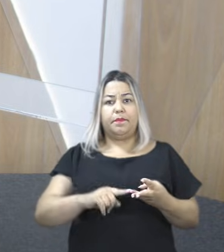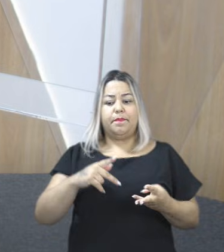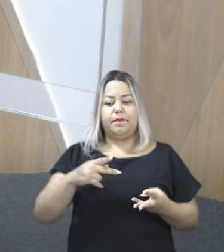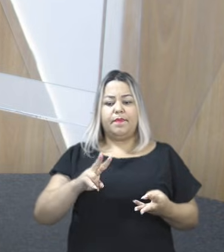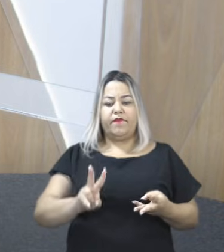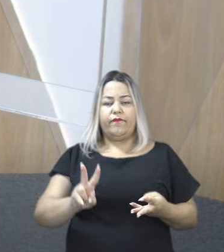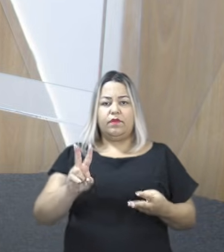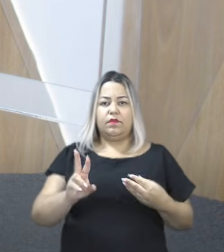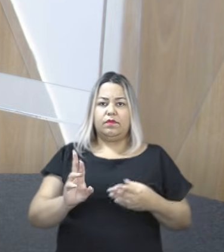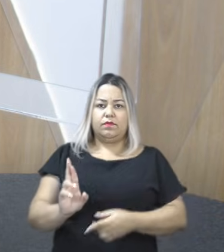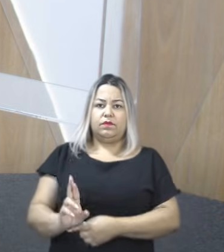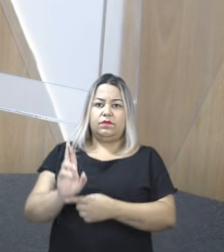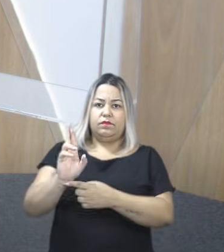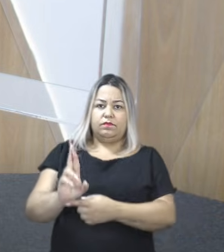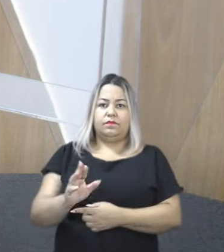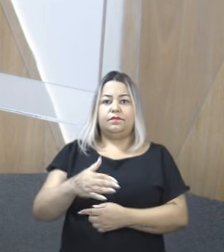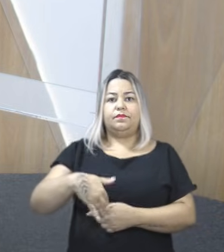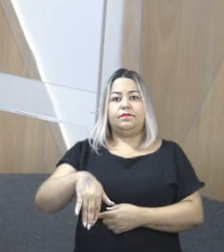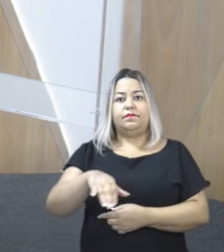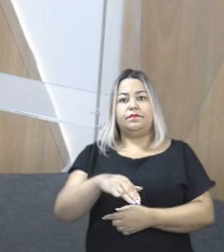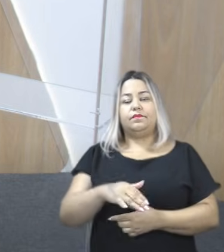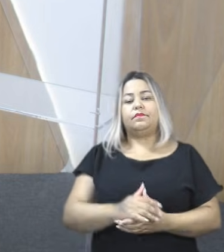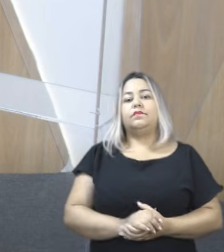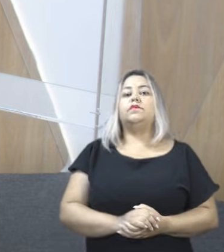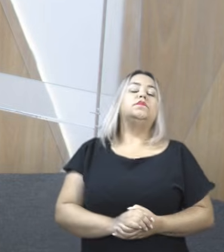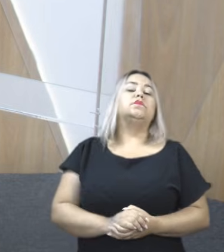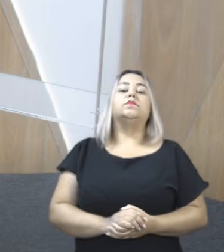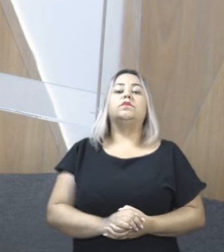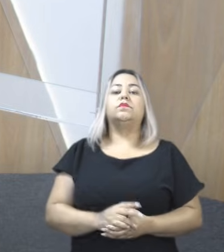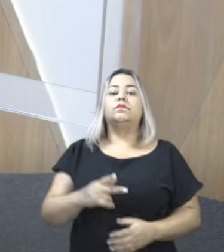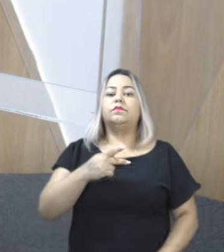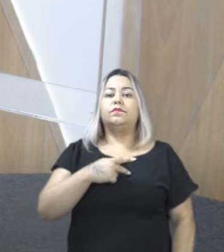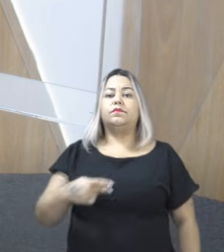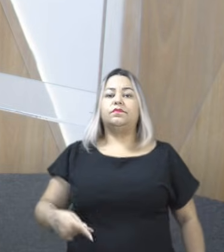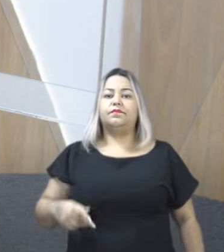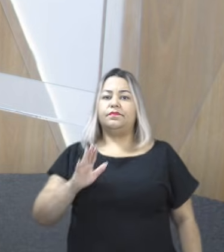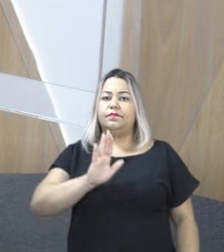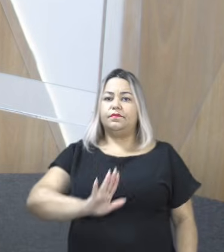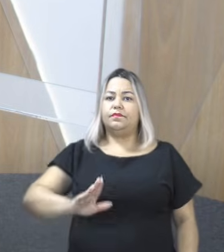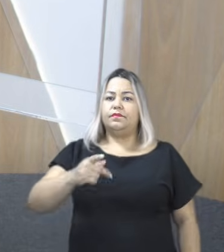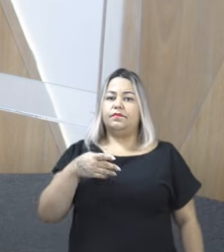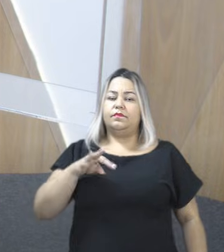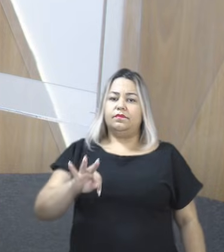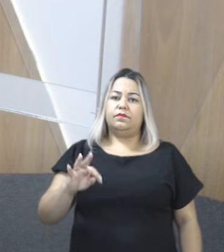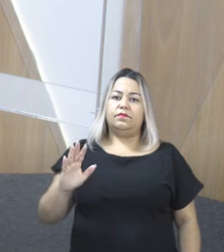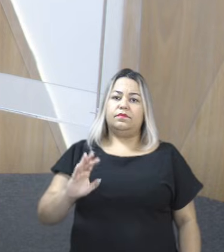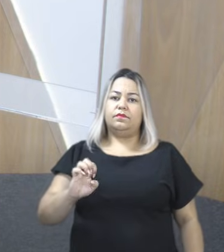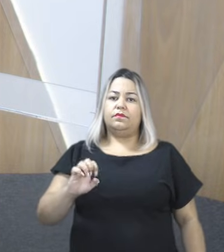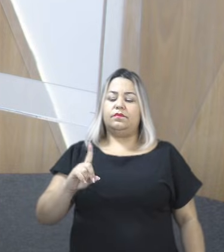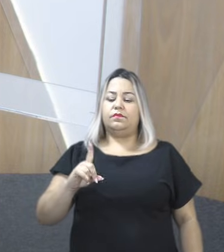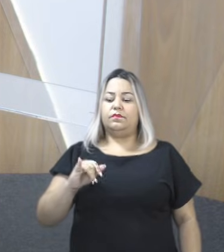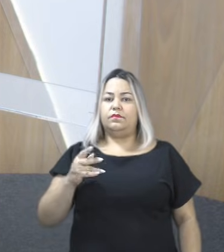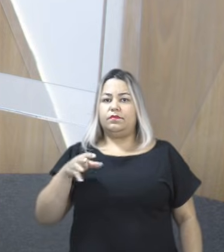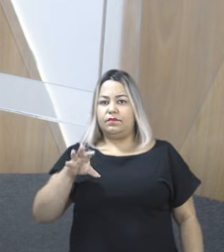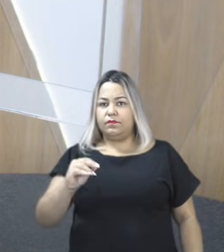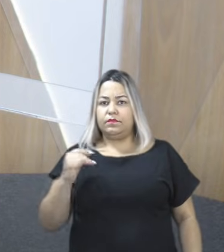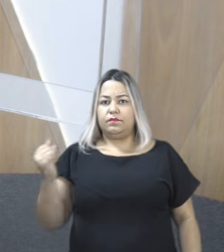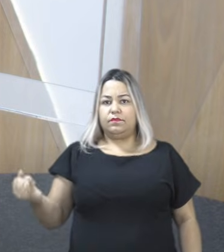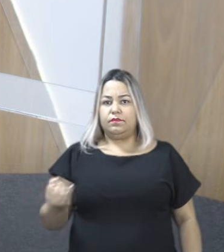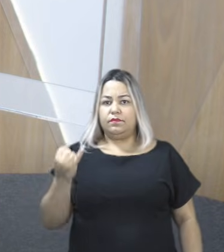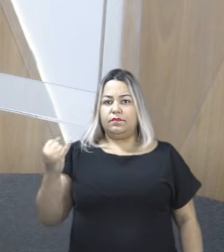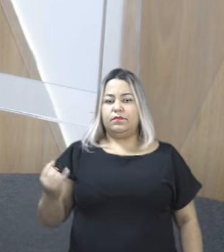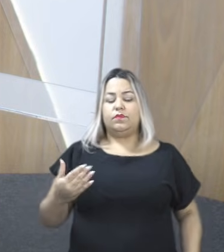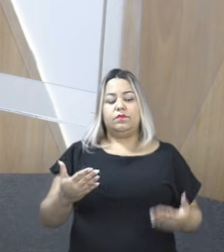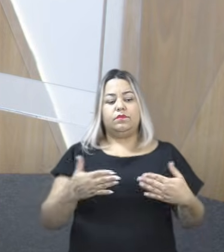com representantes de suas fundações. O presidente nacional do PT, Edinho Silva, destacou a importância